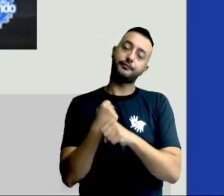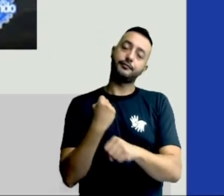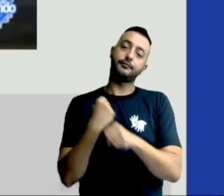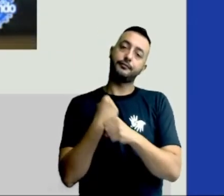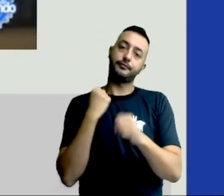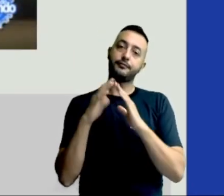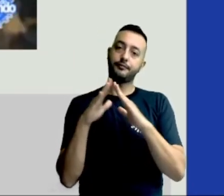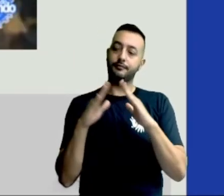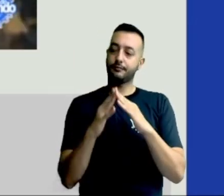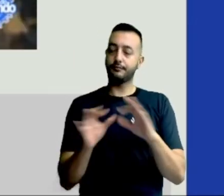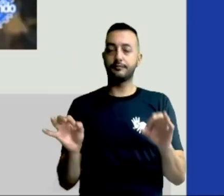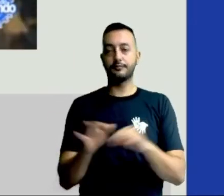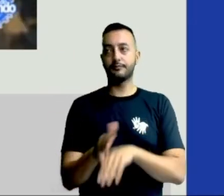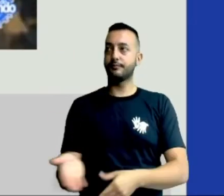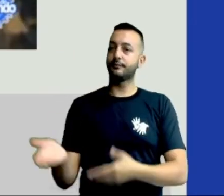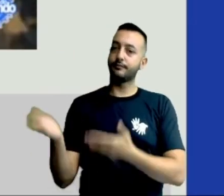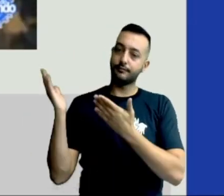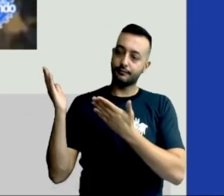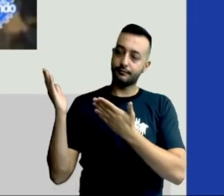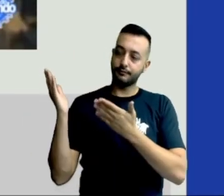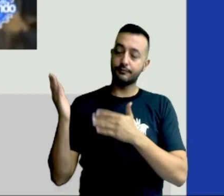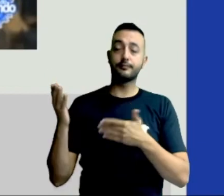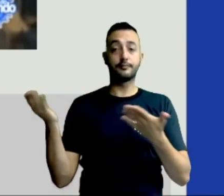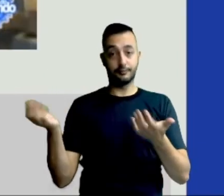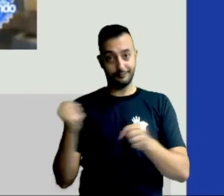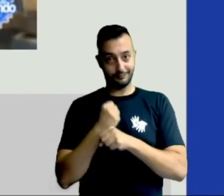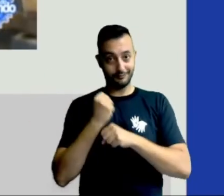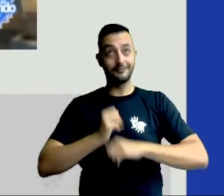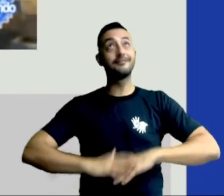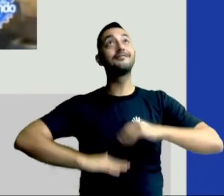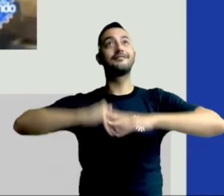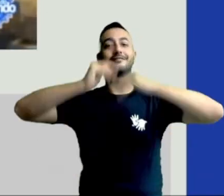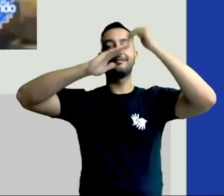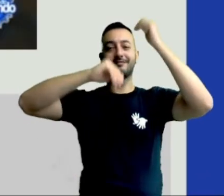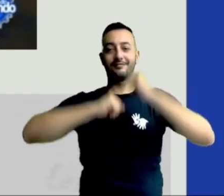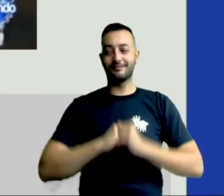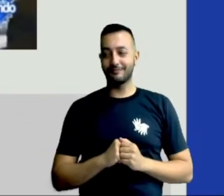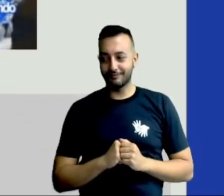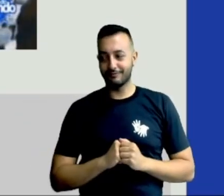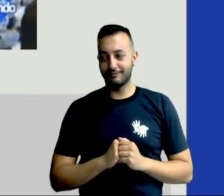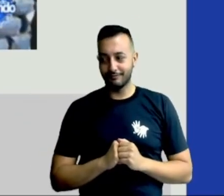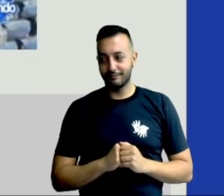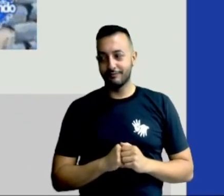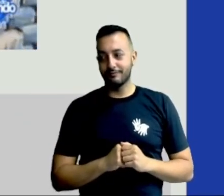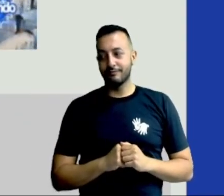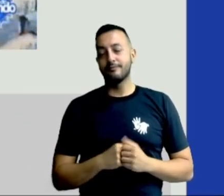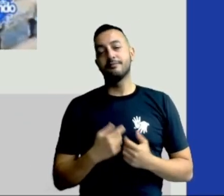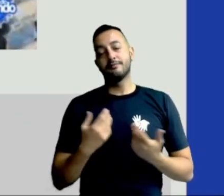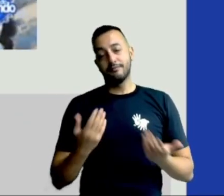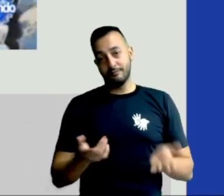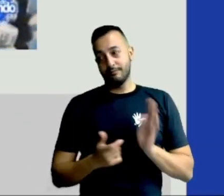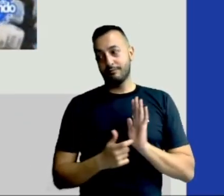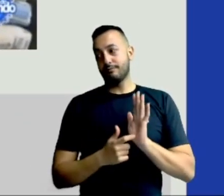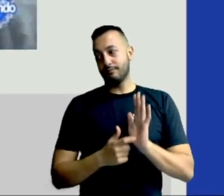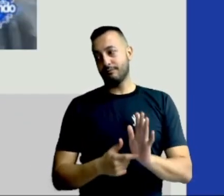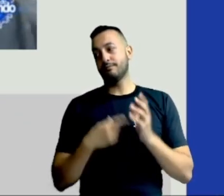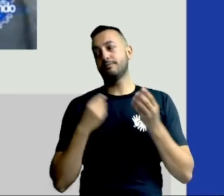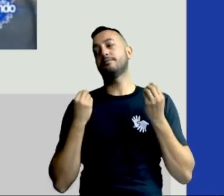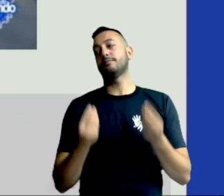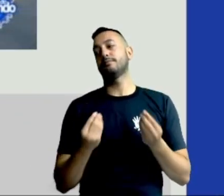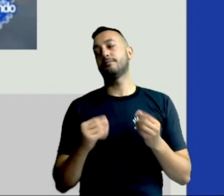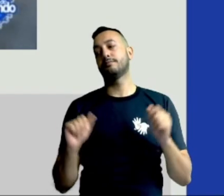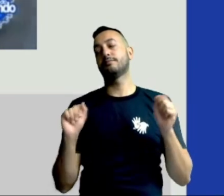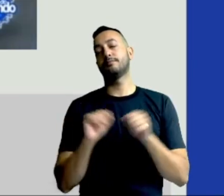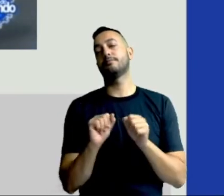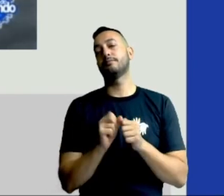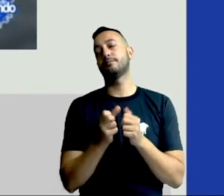casas, tá aqui. Bora construir um prédio? mais vídeos que te mostram como são feitas as coisas que